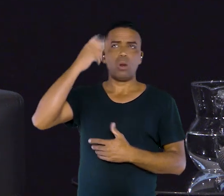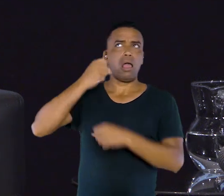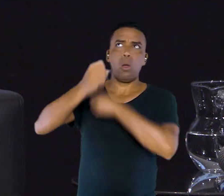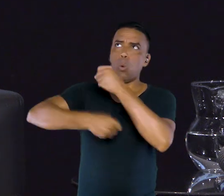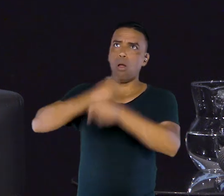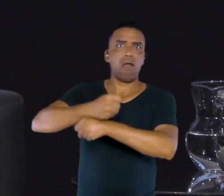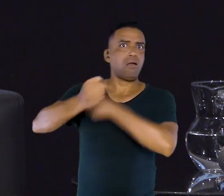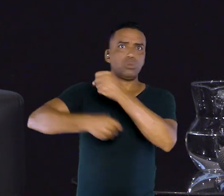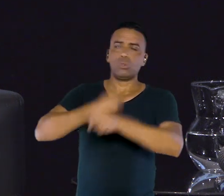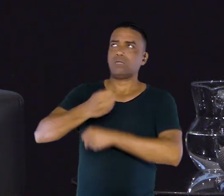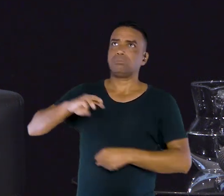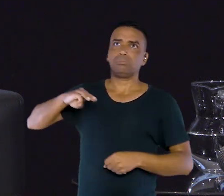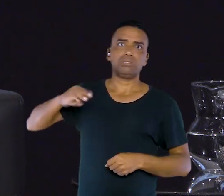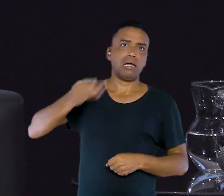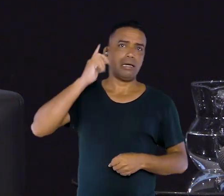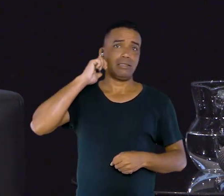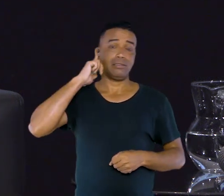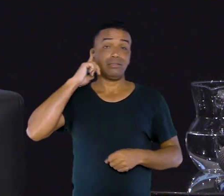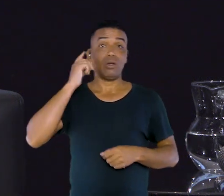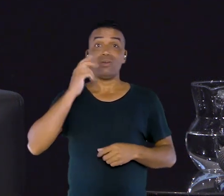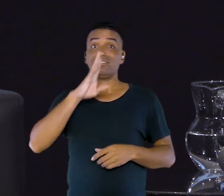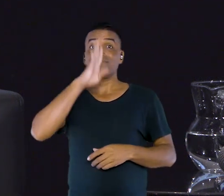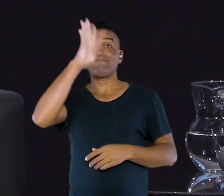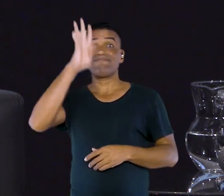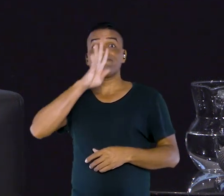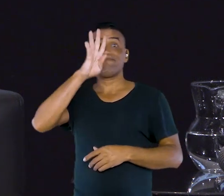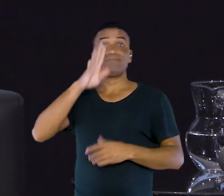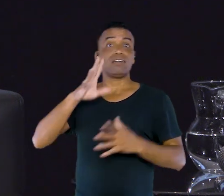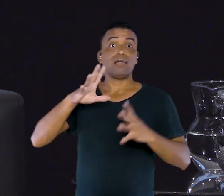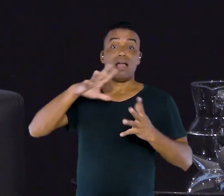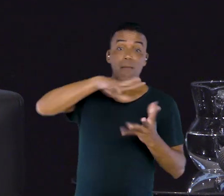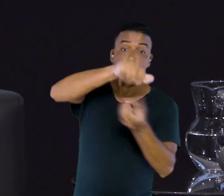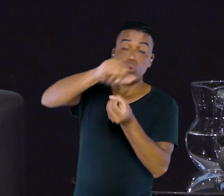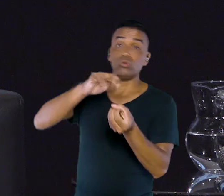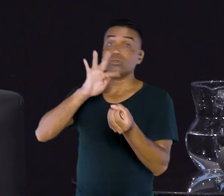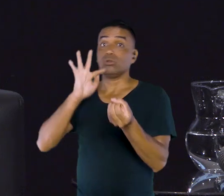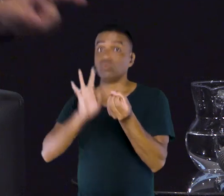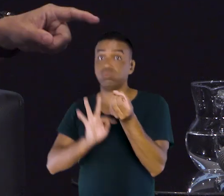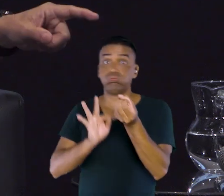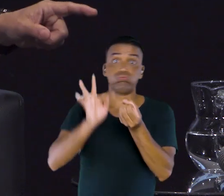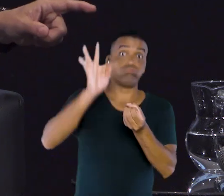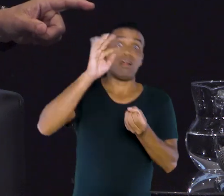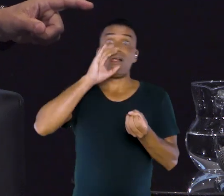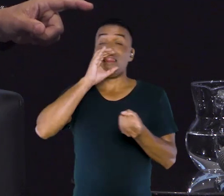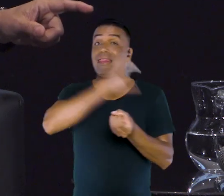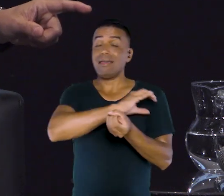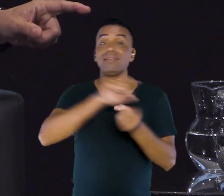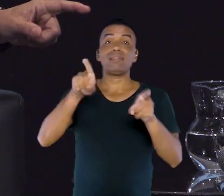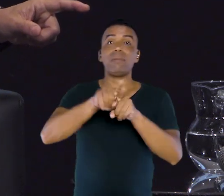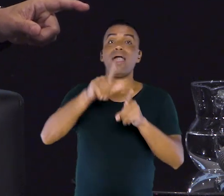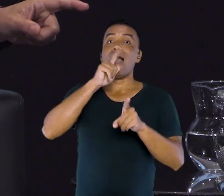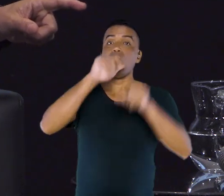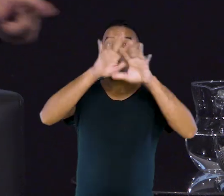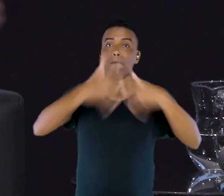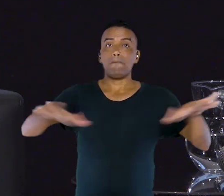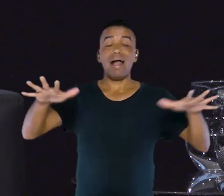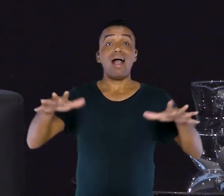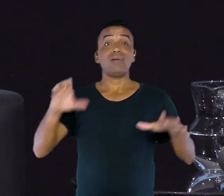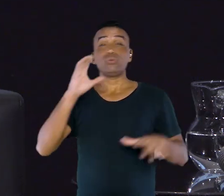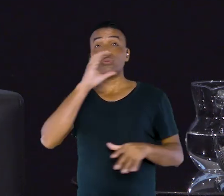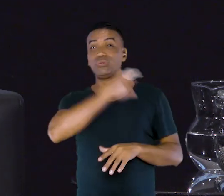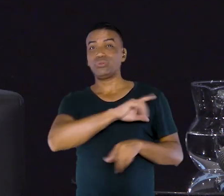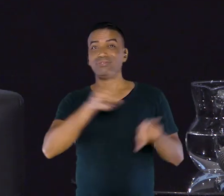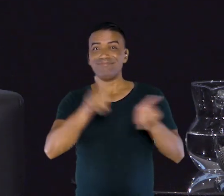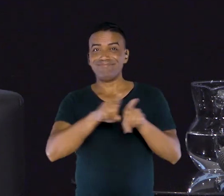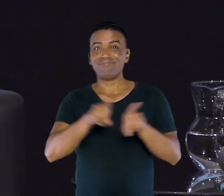acontecem há milhares de anos, eles estão sendo acentuados pelo processo de aquecimento global, que está levando também ao aquecimento da água do mar. Então, a gente tem